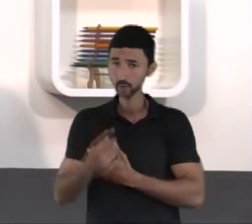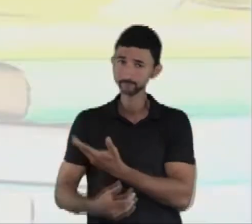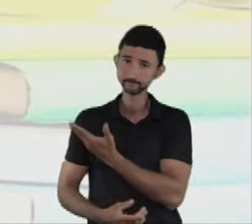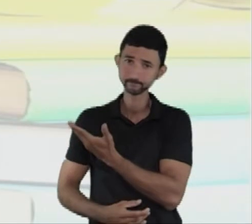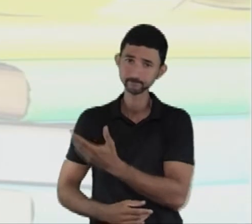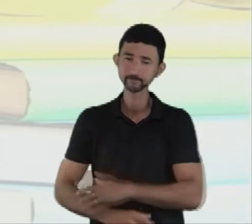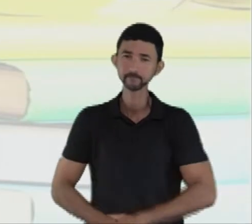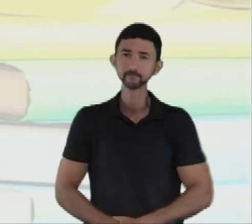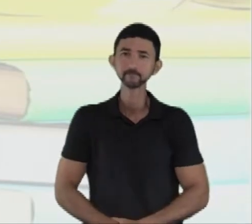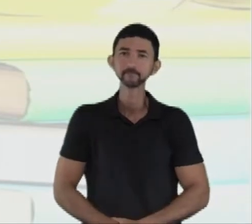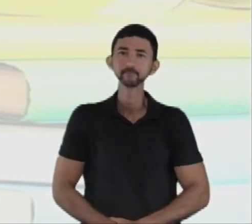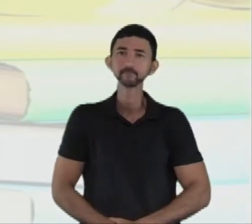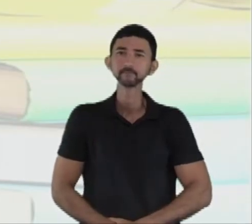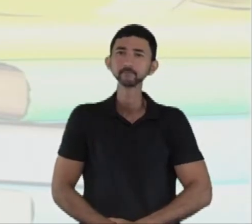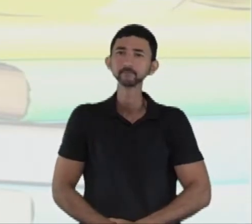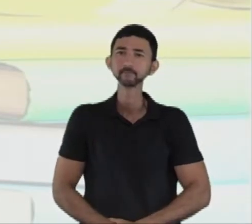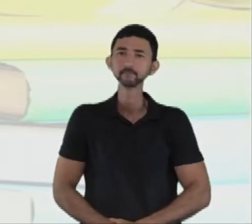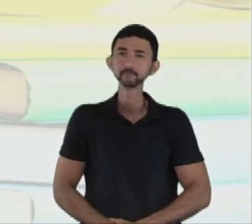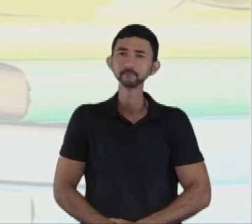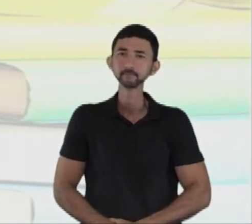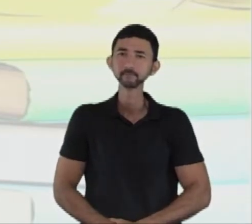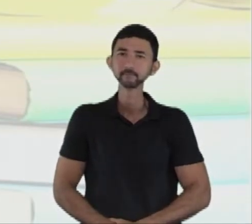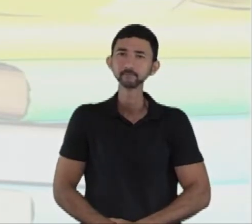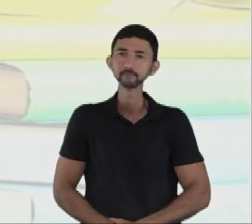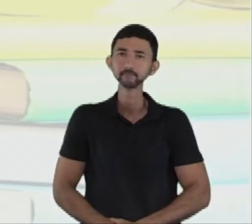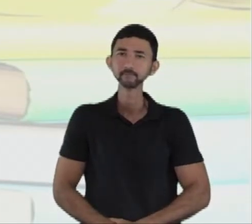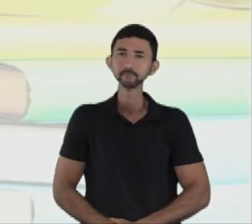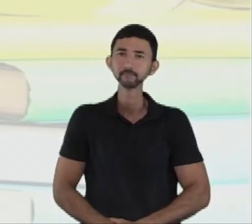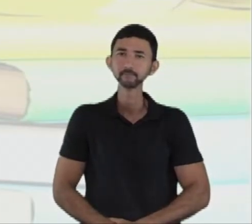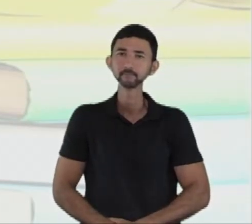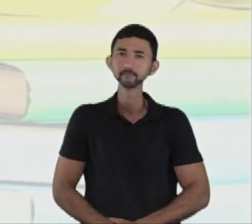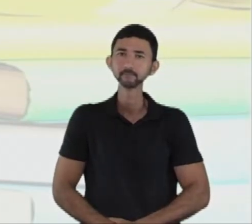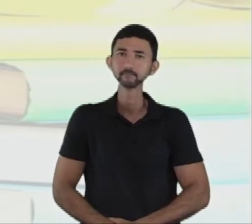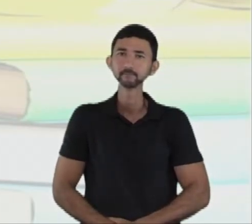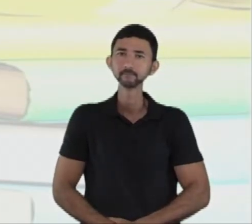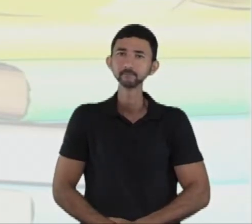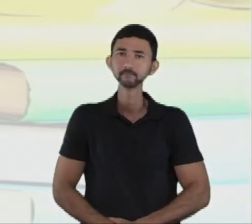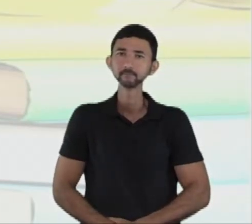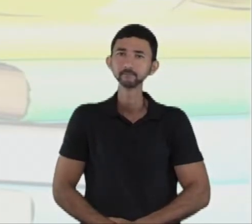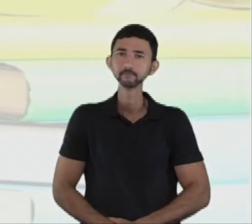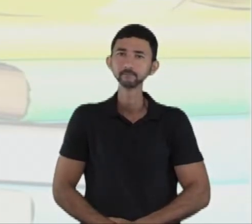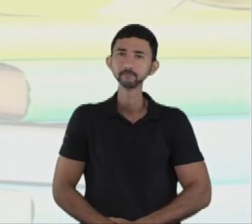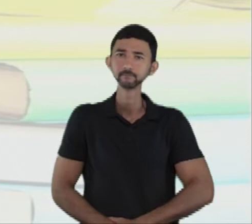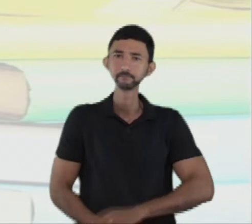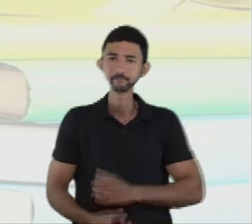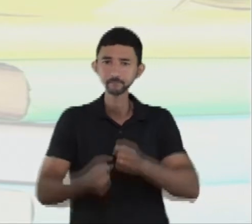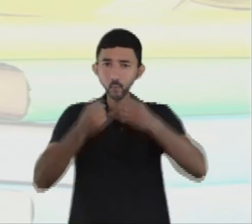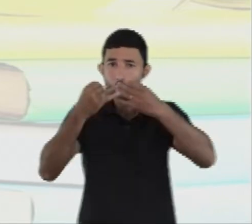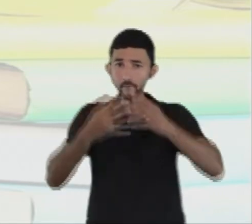nossa explicação. Esse esquema aqui ele vai mostrar de forma bem